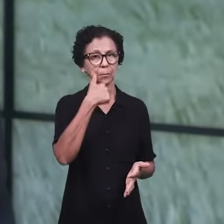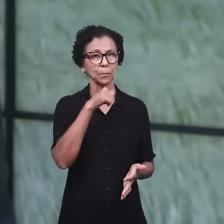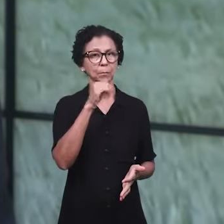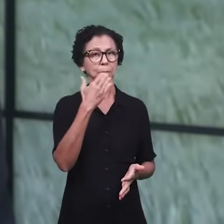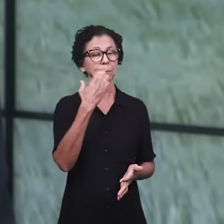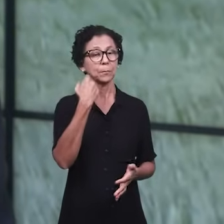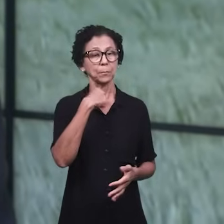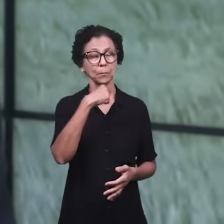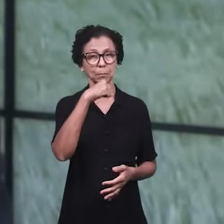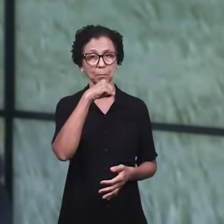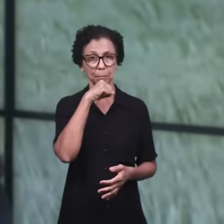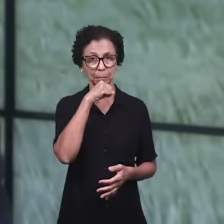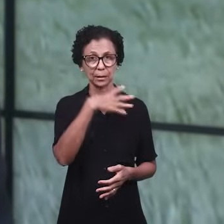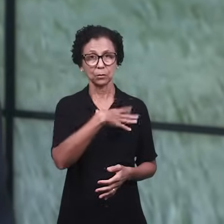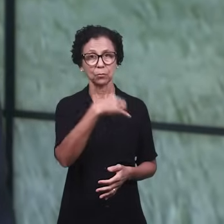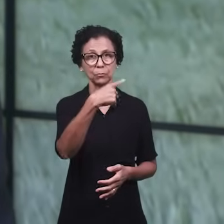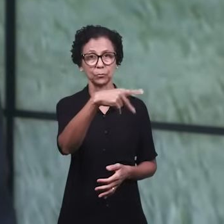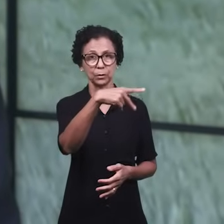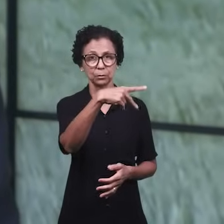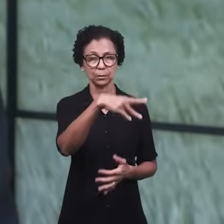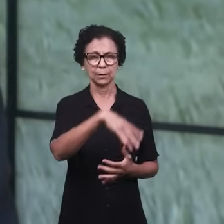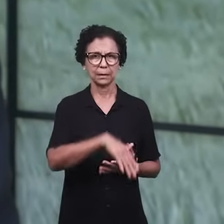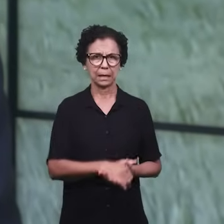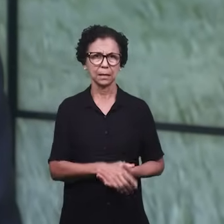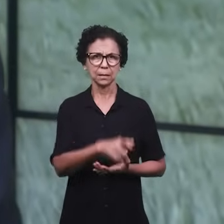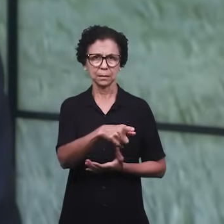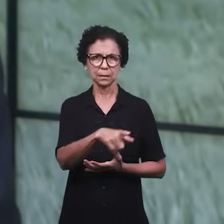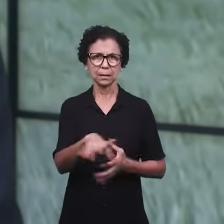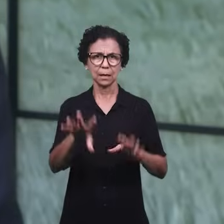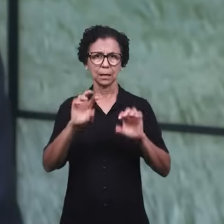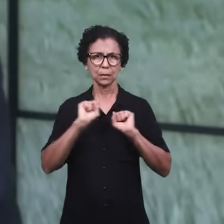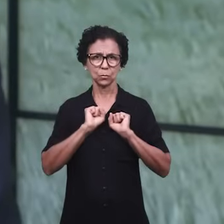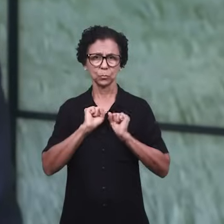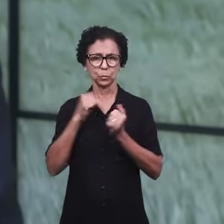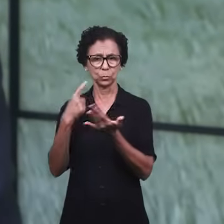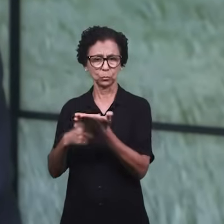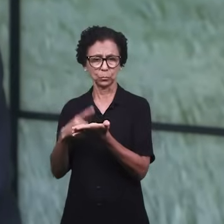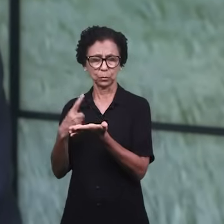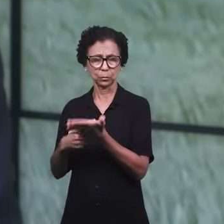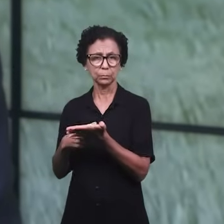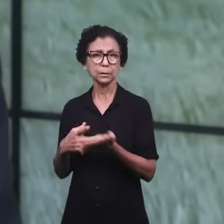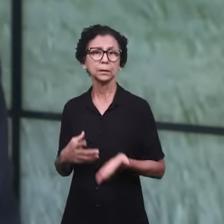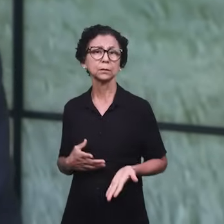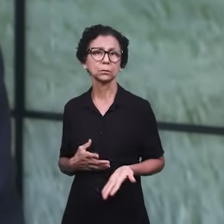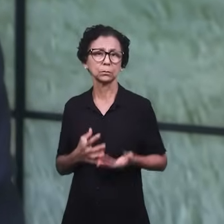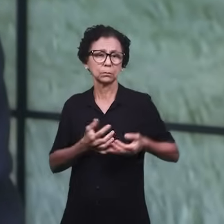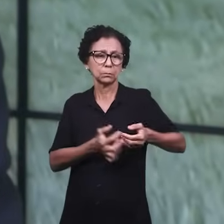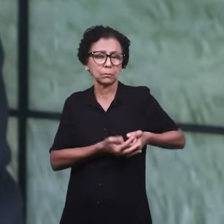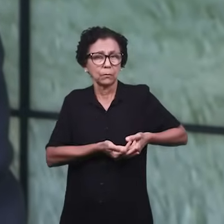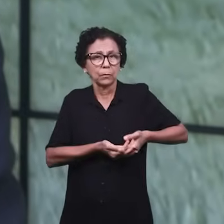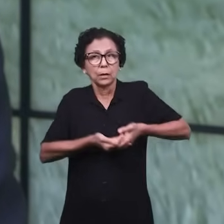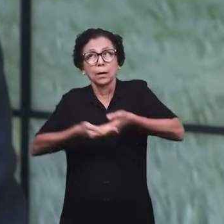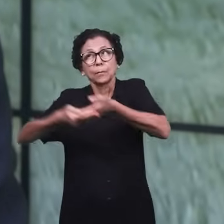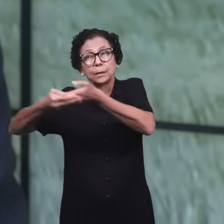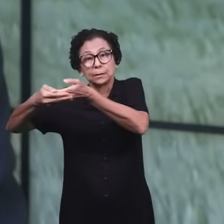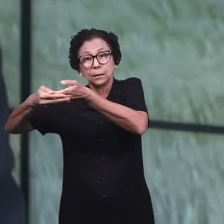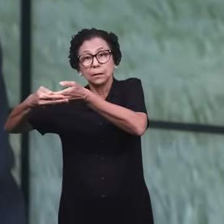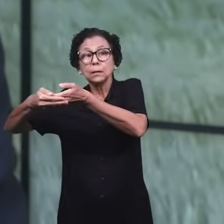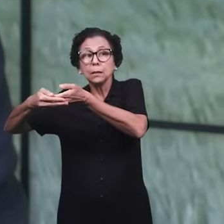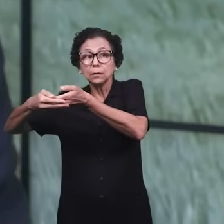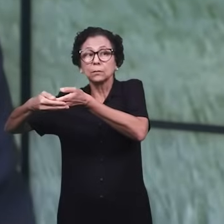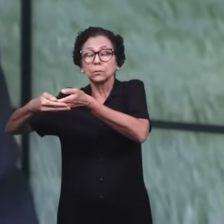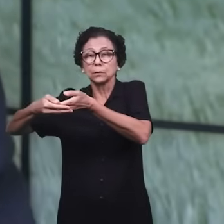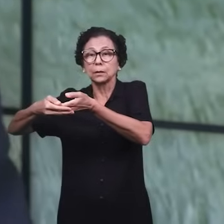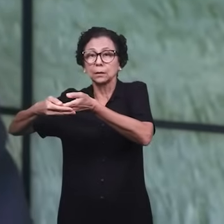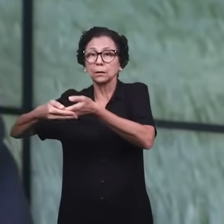filho para ser consagrado Na verdade ele está assumindo um compromisso é há um compromisso ali sendo velado e